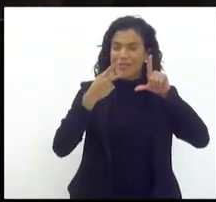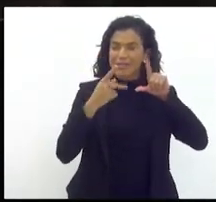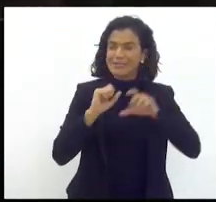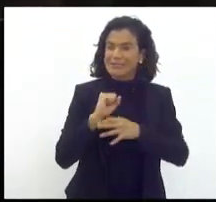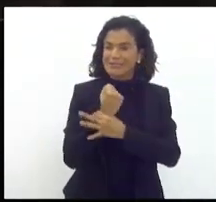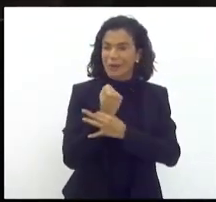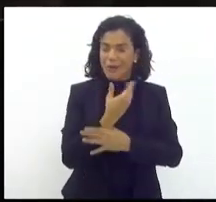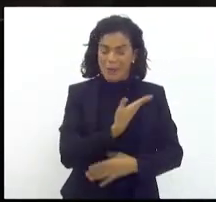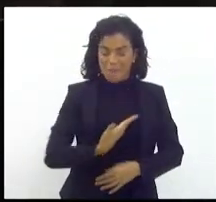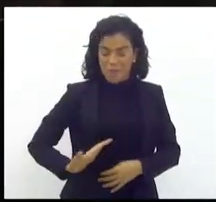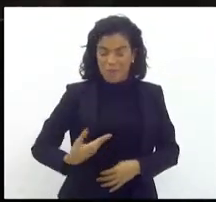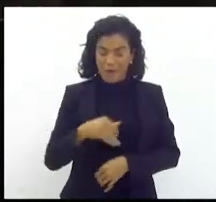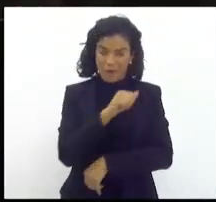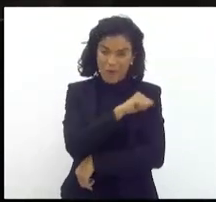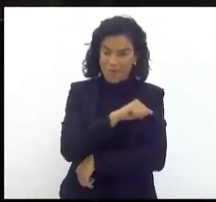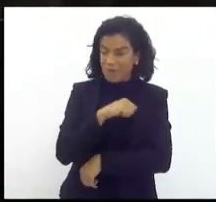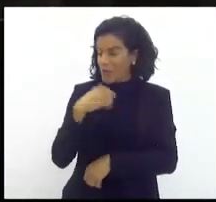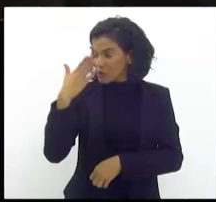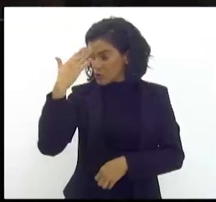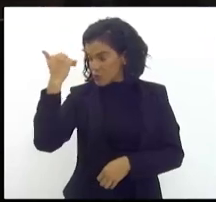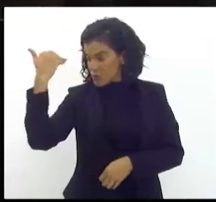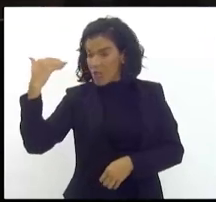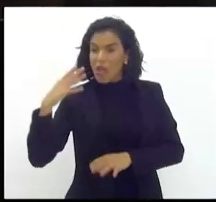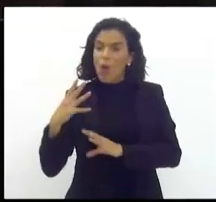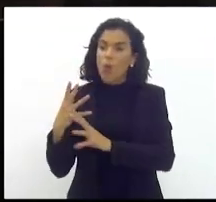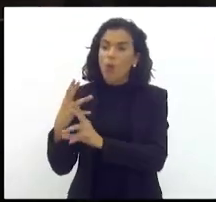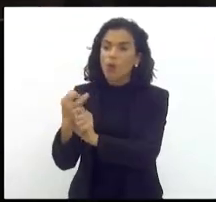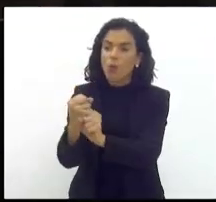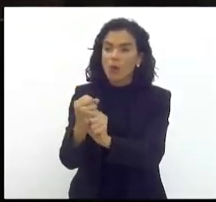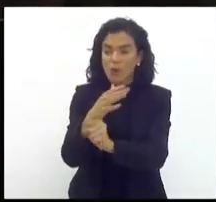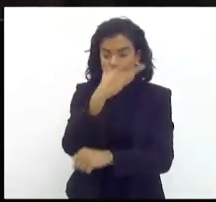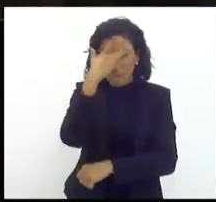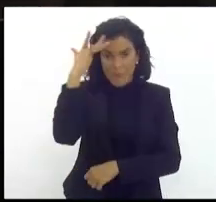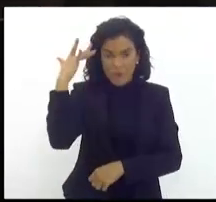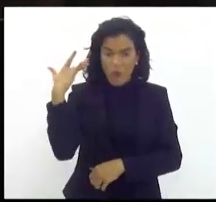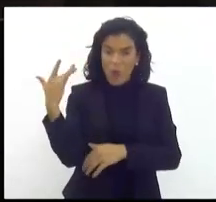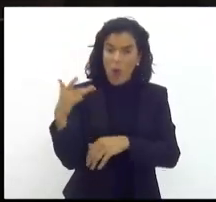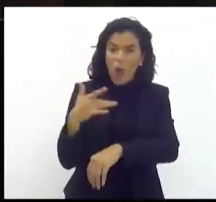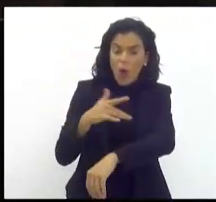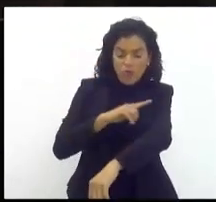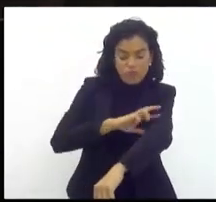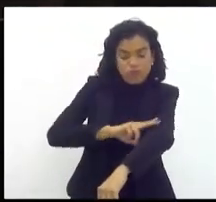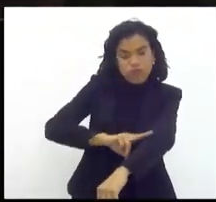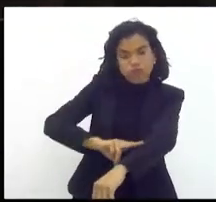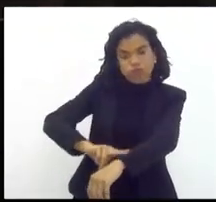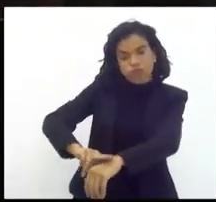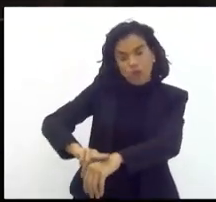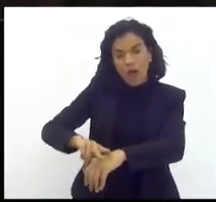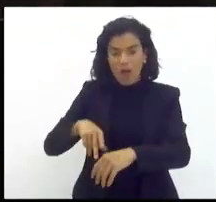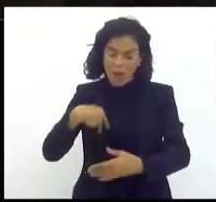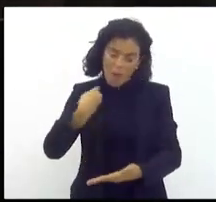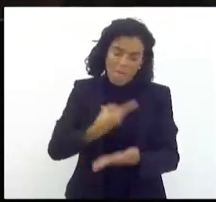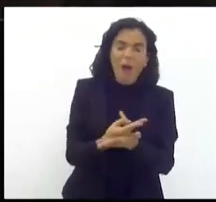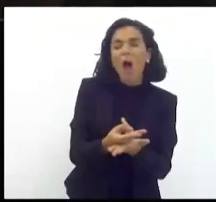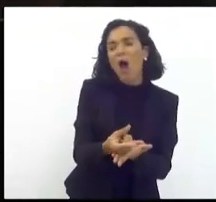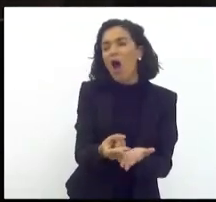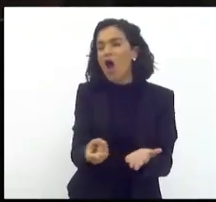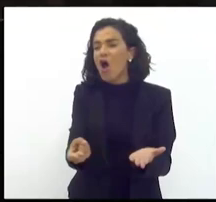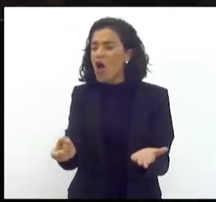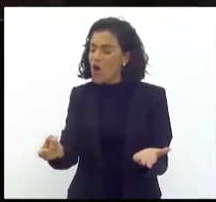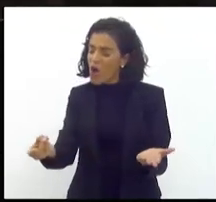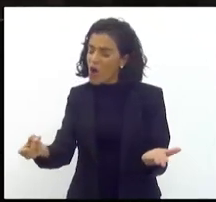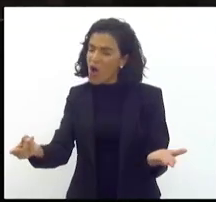Janeiro resultado de sucesso é o número de pessoas de corpos estirados no chão